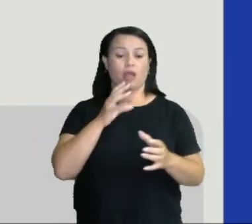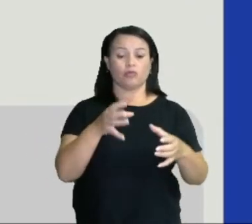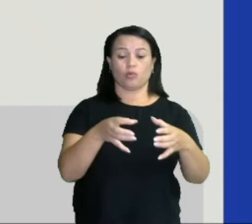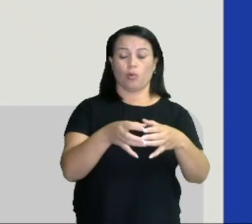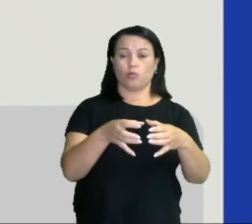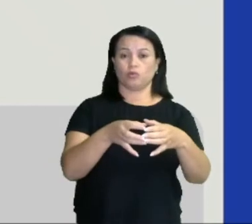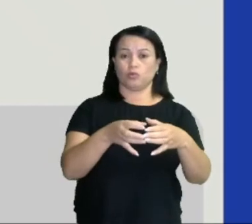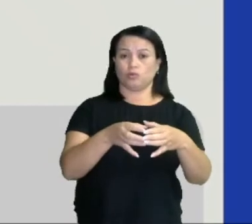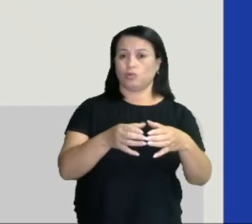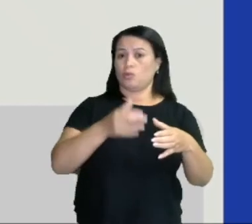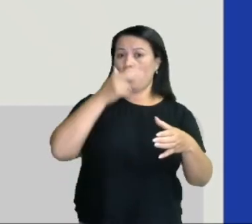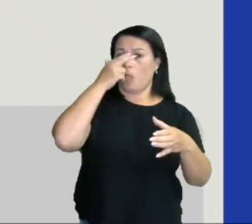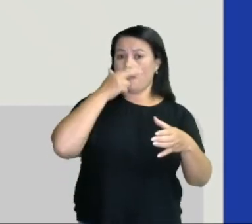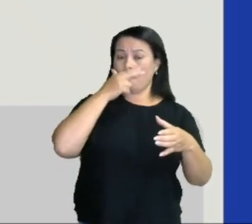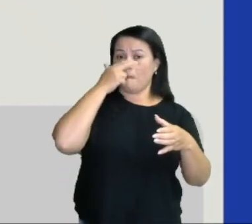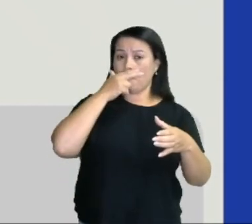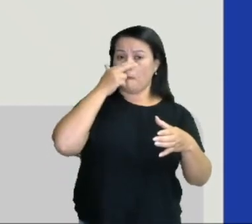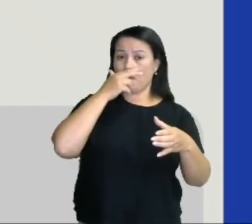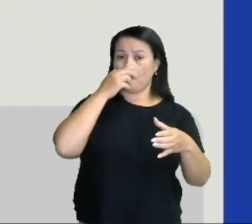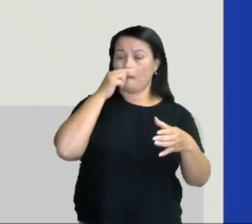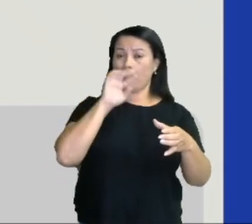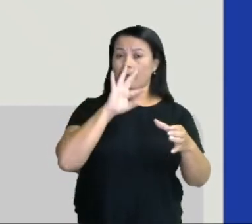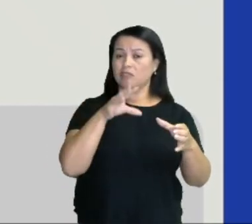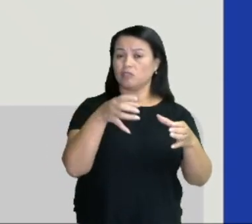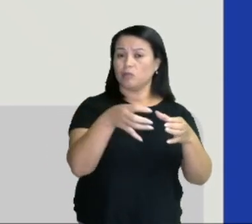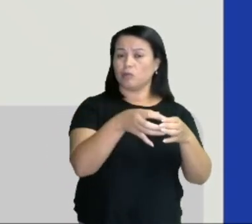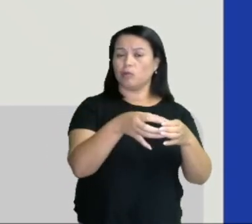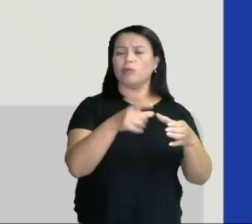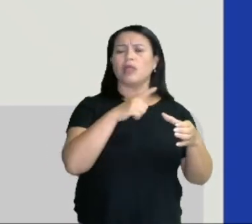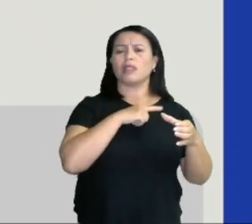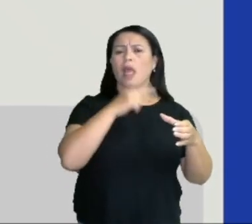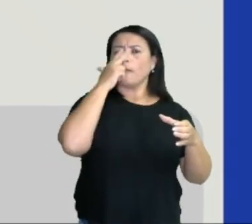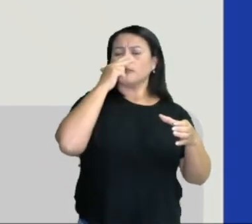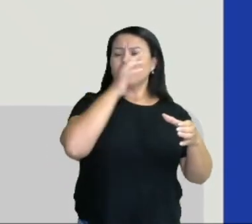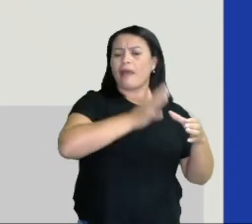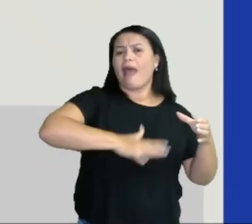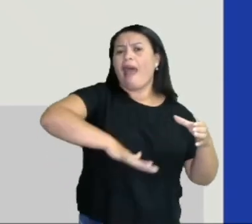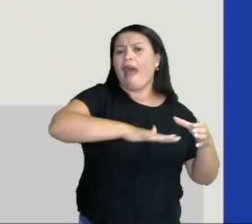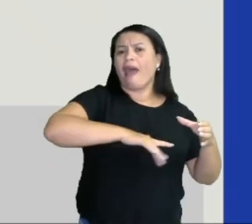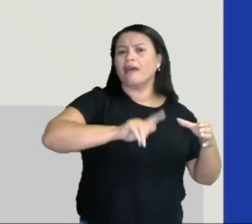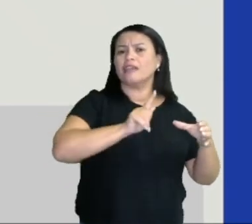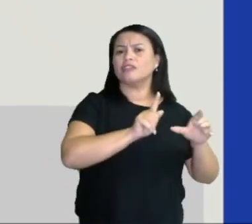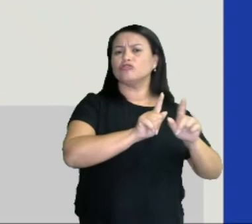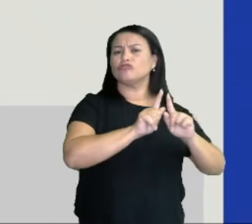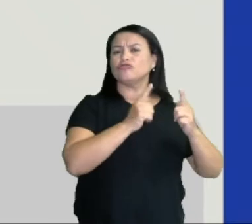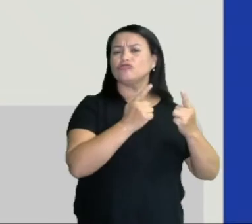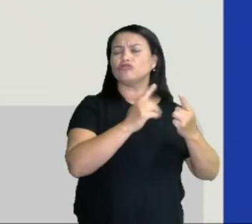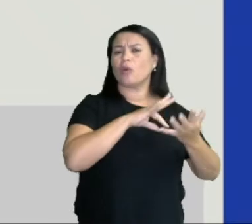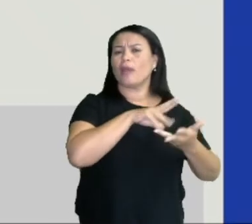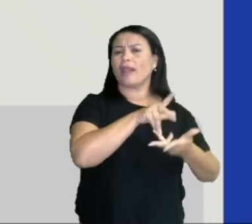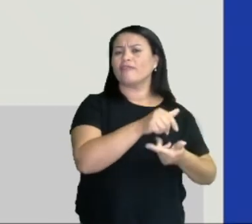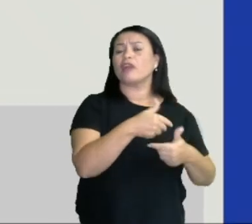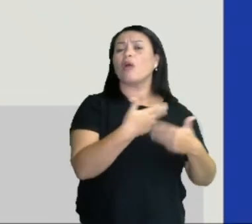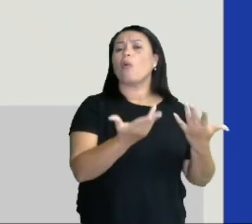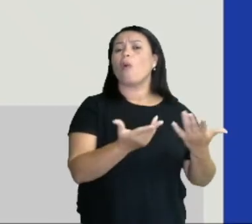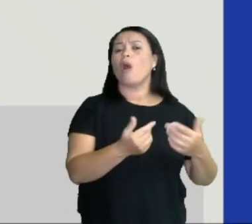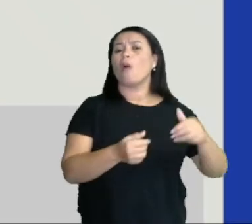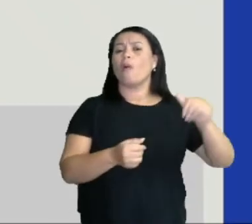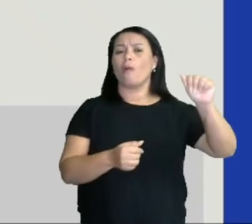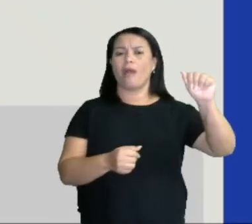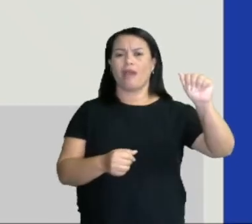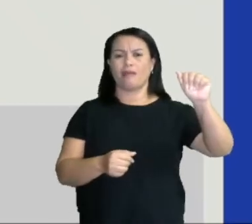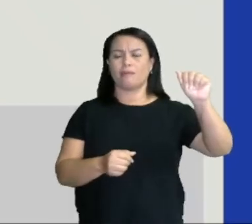seres vivos da mesma espécie, que ocupam a mesma área geográfica, referimos-nos a qual nível? Letra